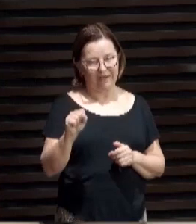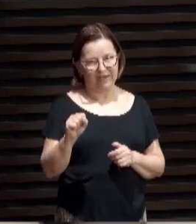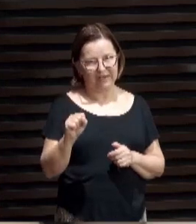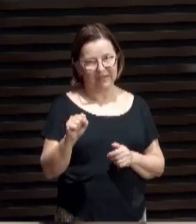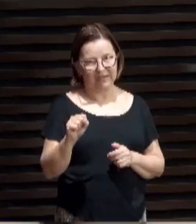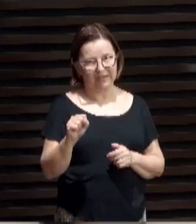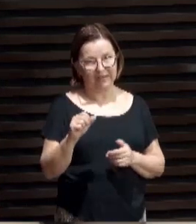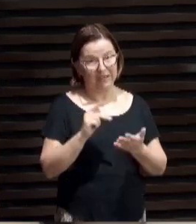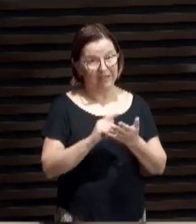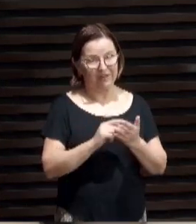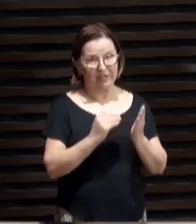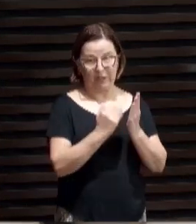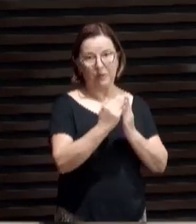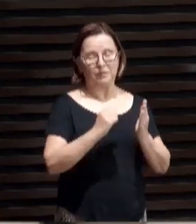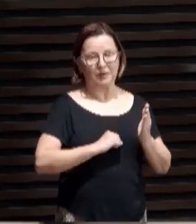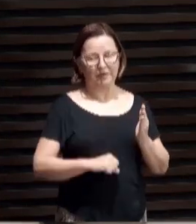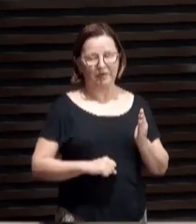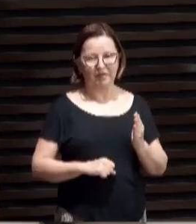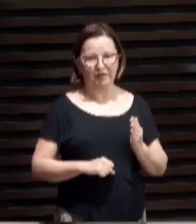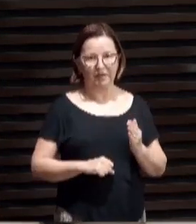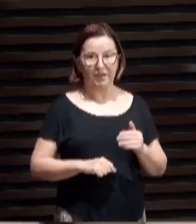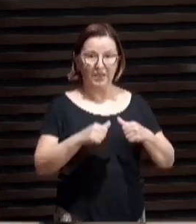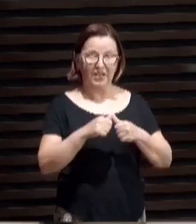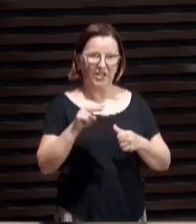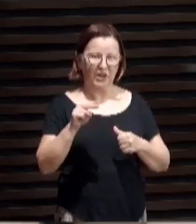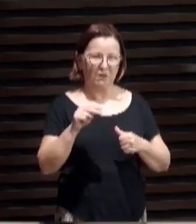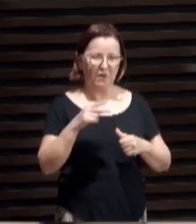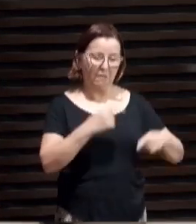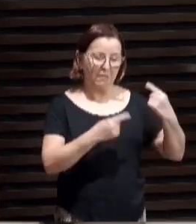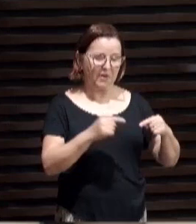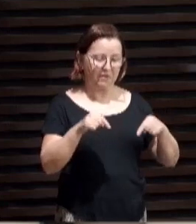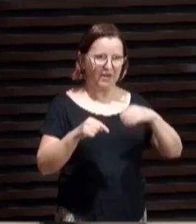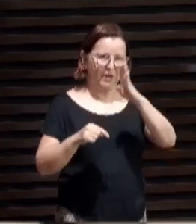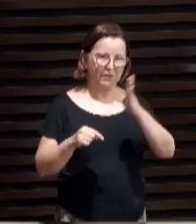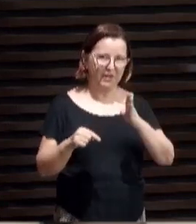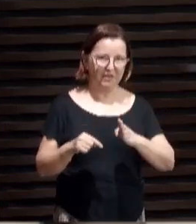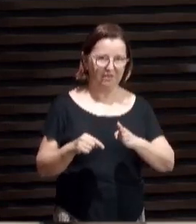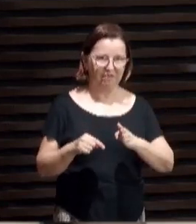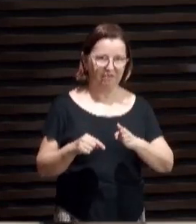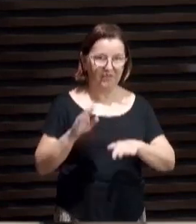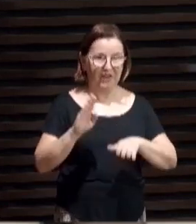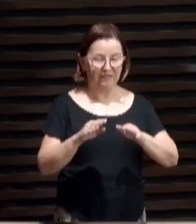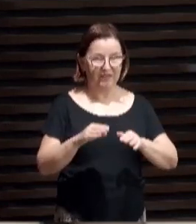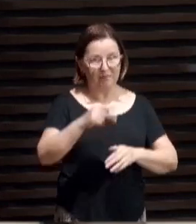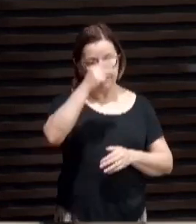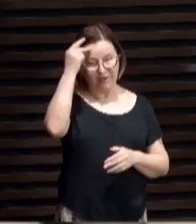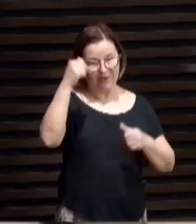Mas isto é como na política brasileira. Muitas vezes quem está no poder não é quem governa.